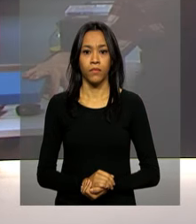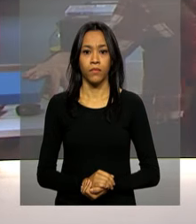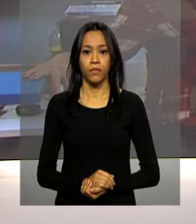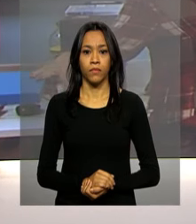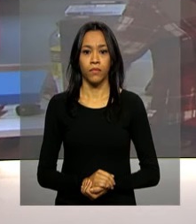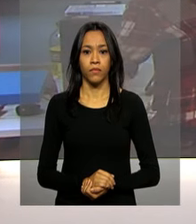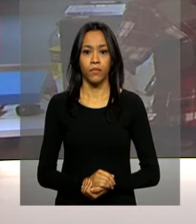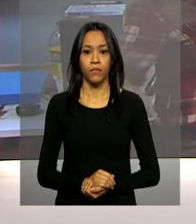Federal Y